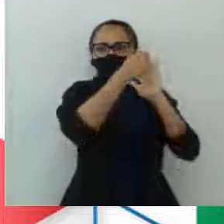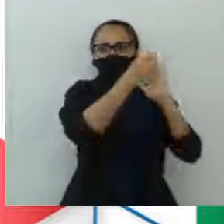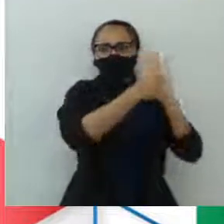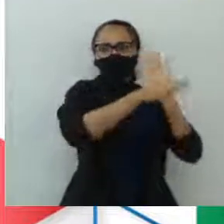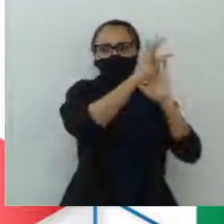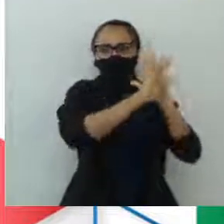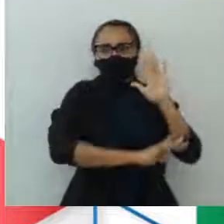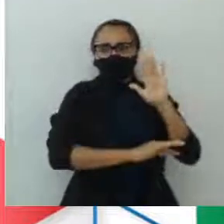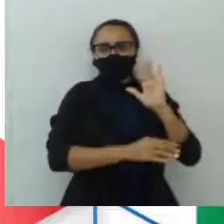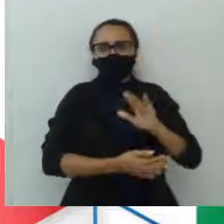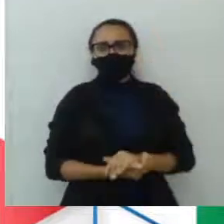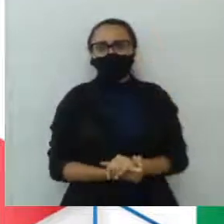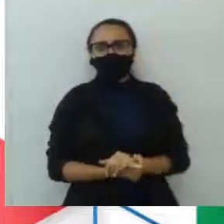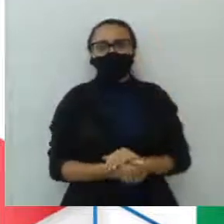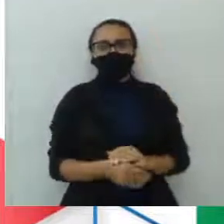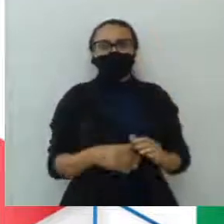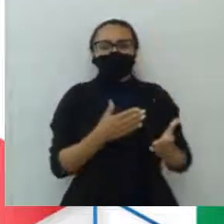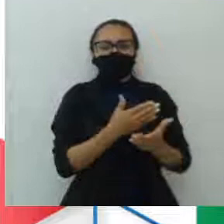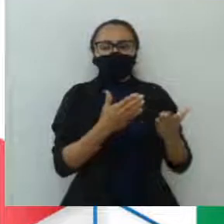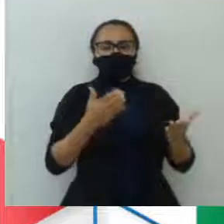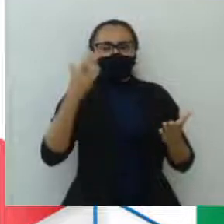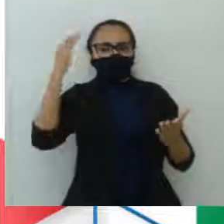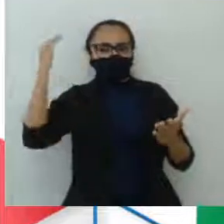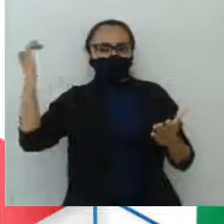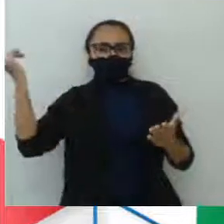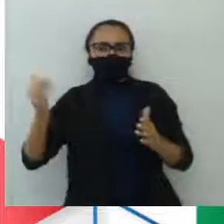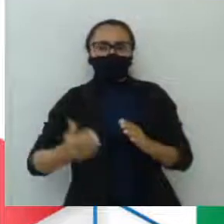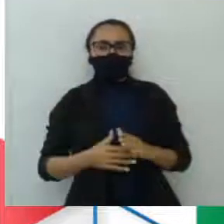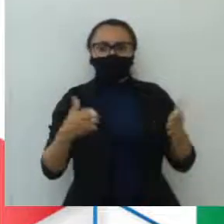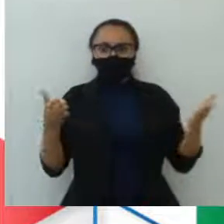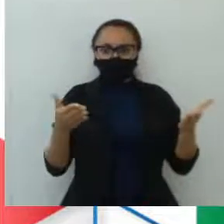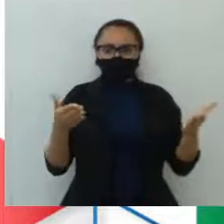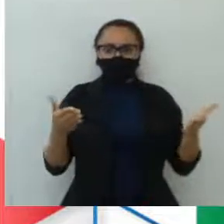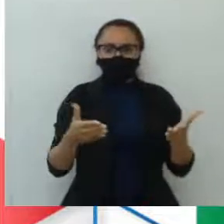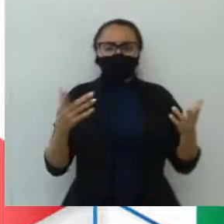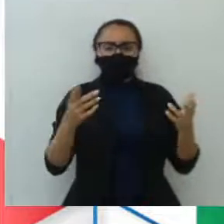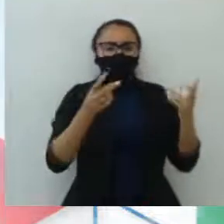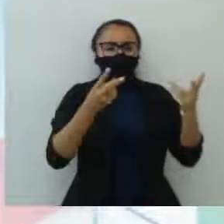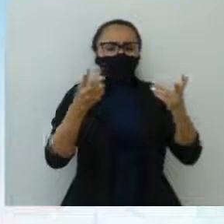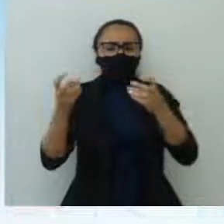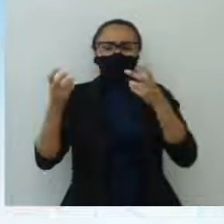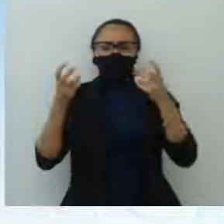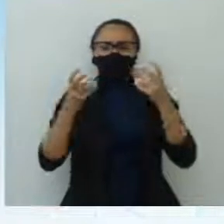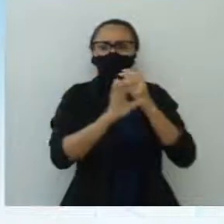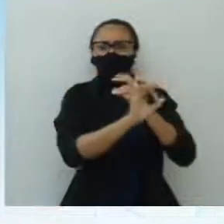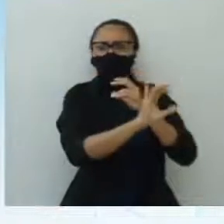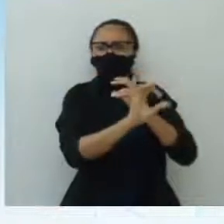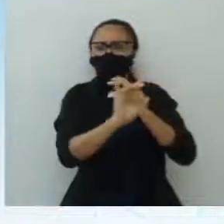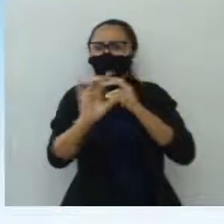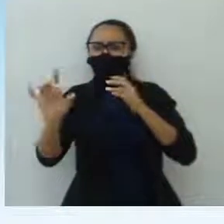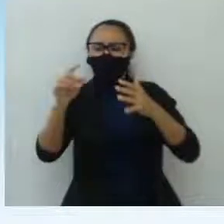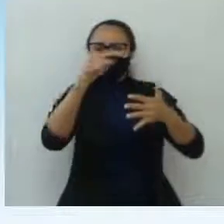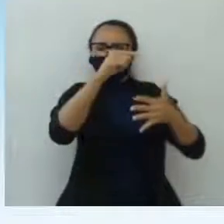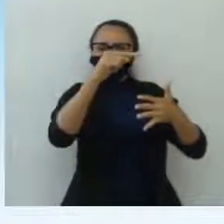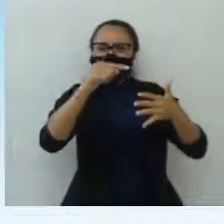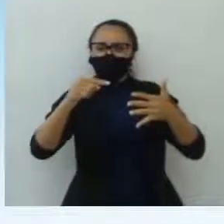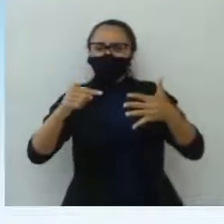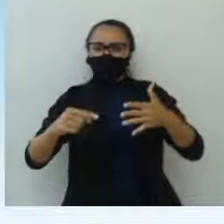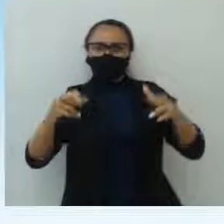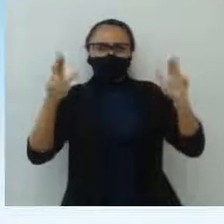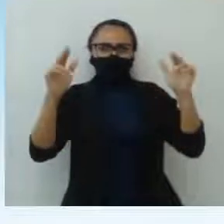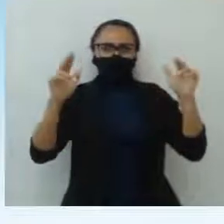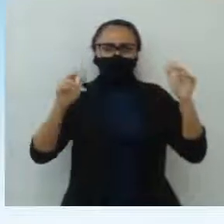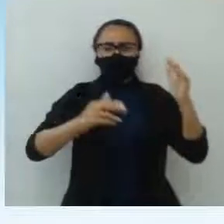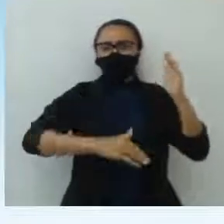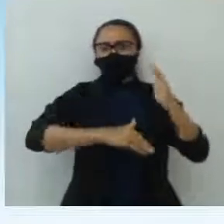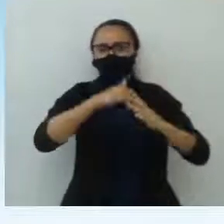textos teatrais para serem ensinados pelos atores. Então, nessa aula de hoje, vocês vão perceber como cada elemento do teatro tem o seu profissional,